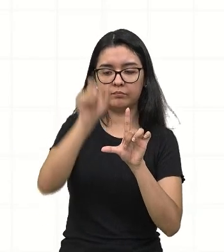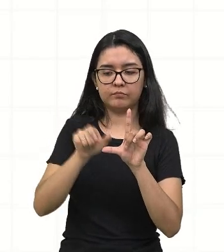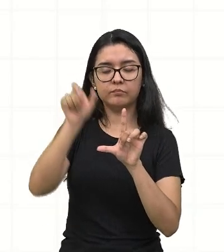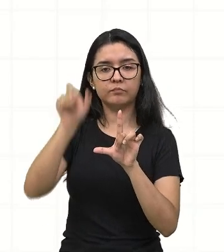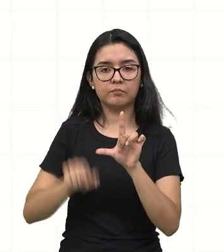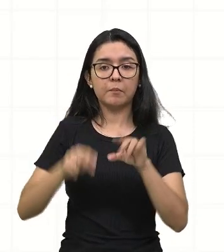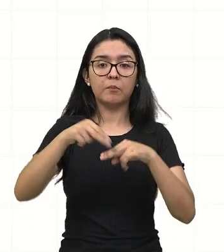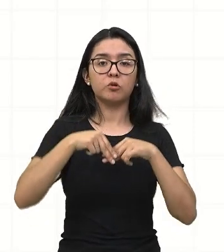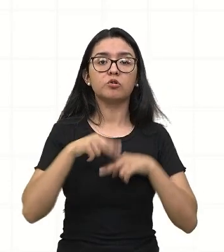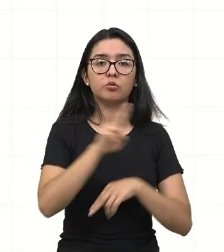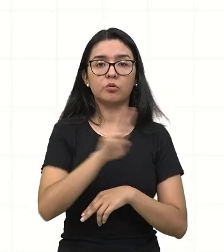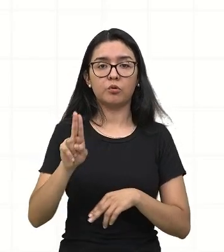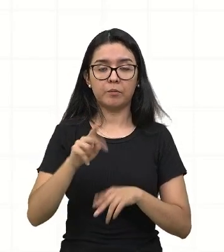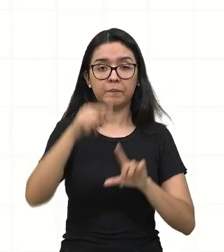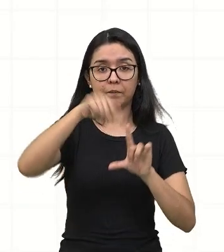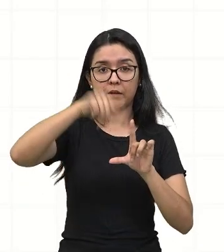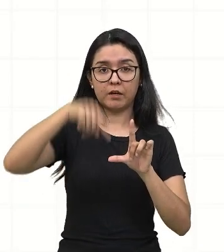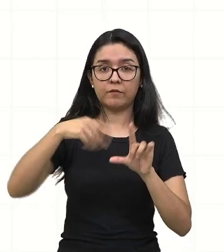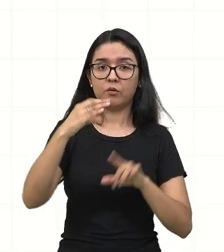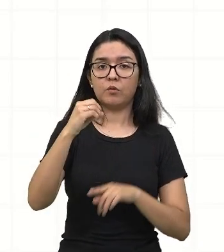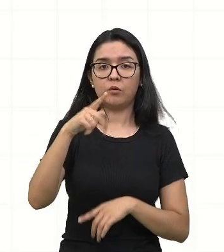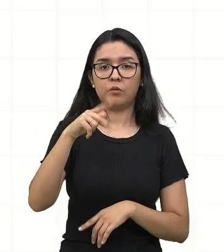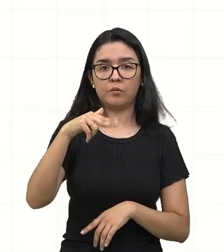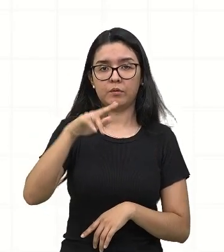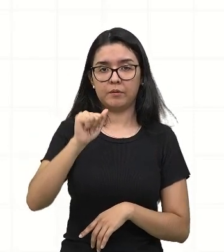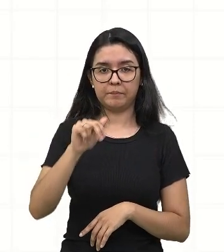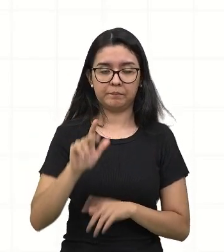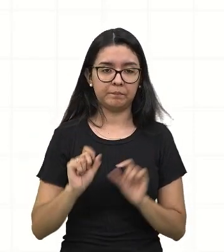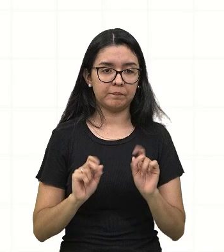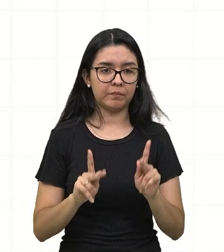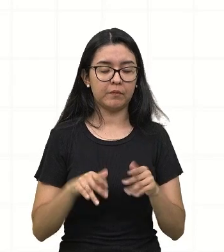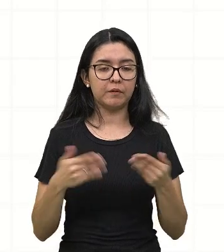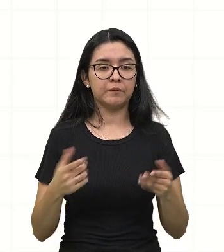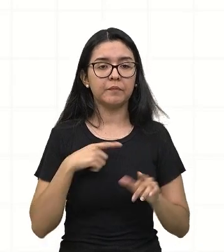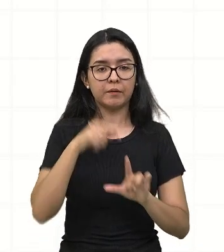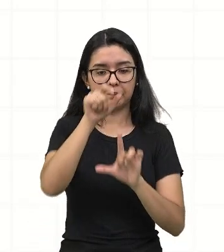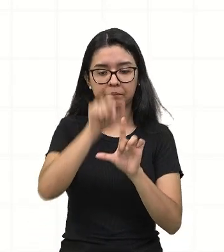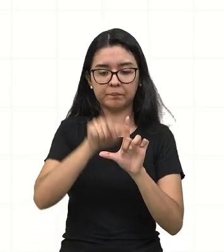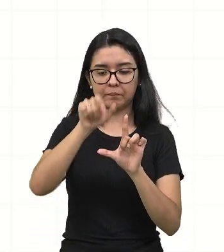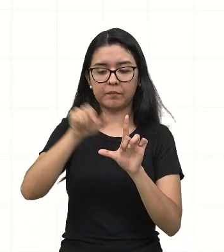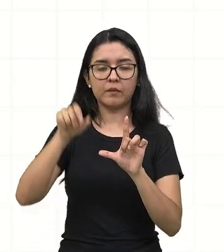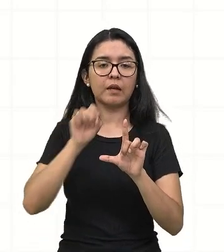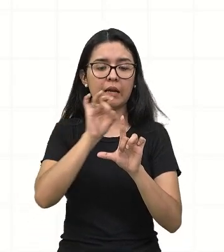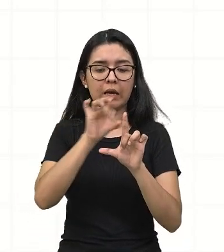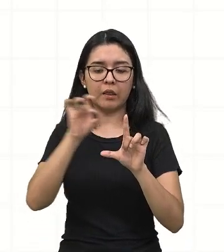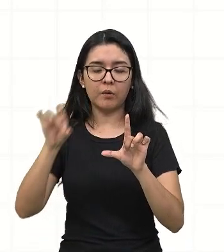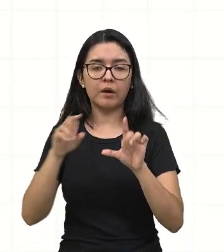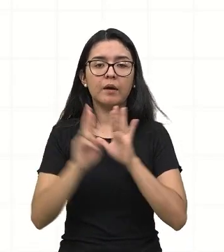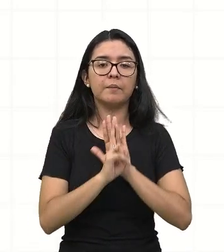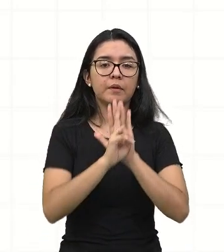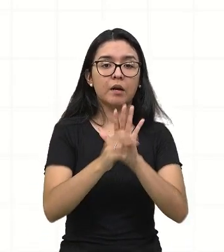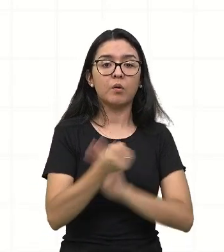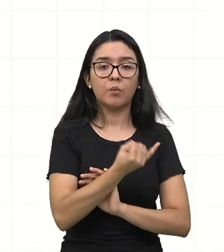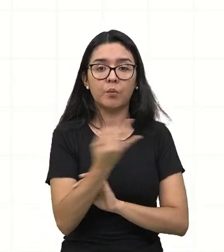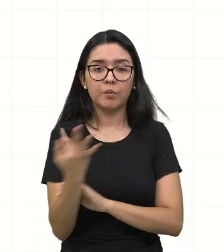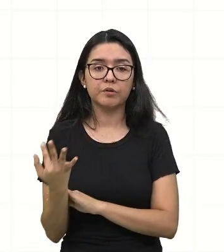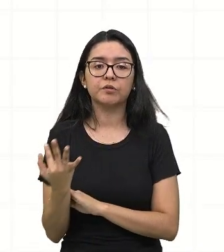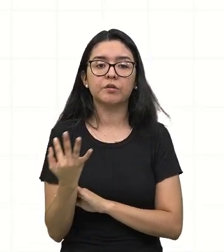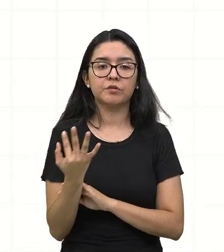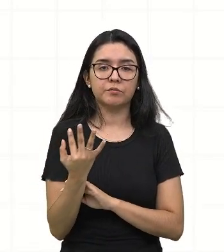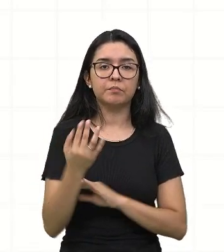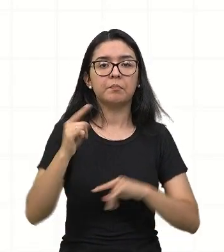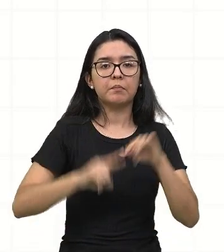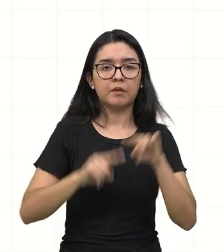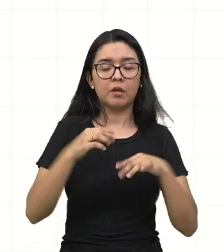Por isso o nome desse gráfico é um gráfico de coluna, tá legal? Cada coluna representa, ó, a quantidade